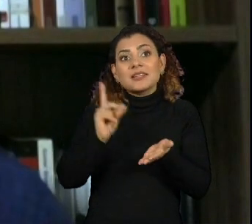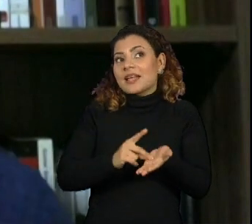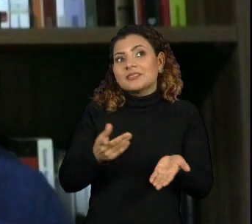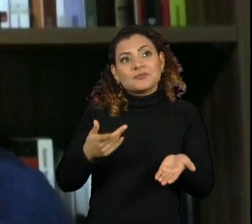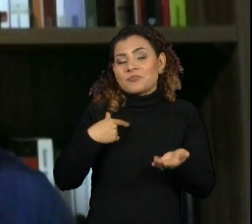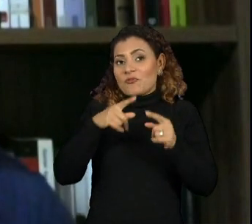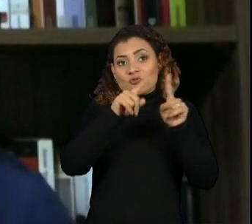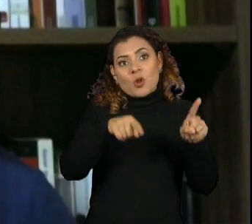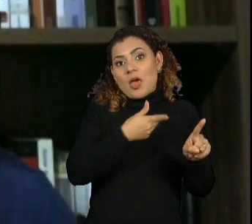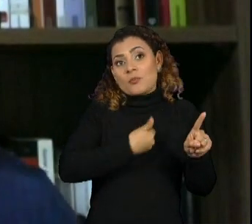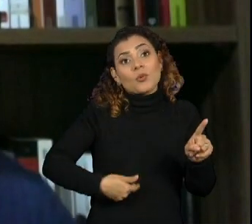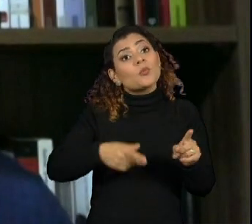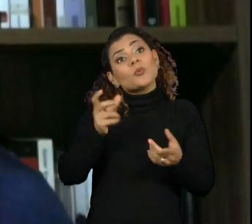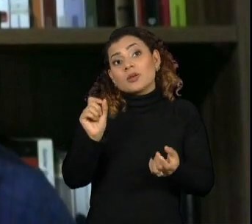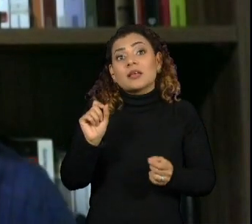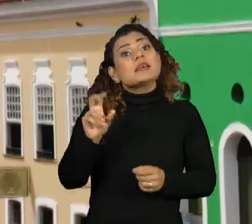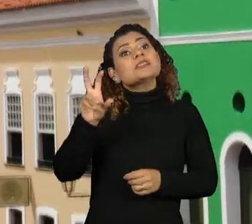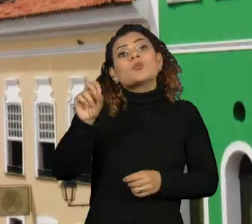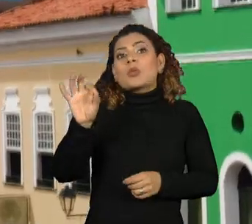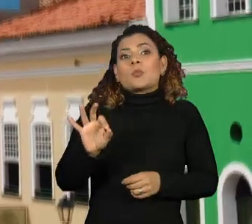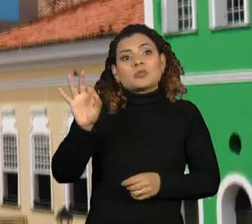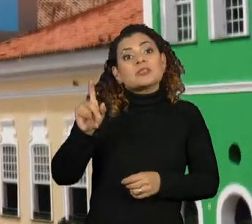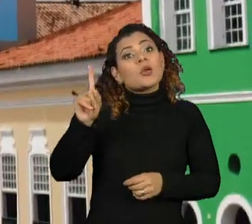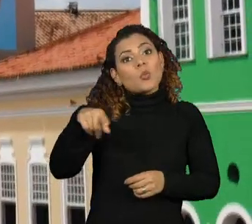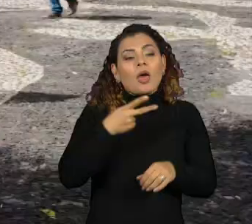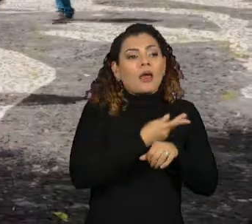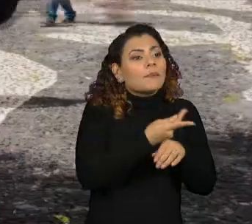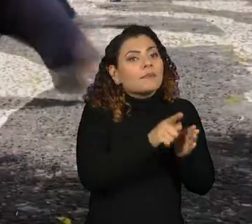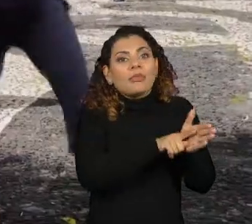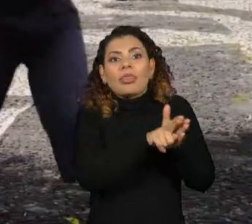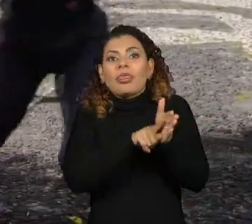basicamente, metade do mês eu passava no campo.